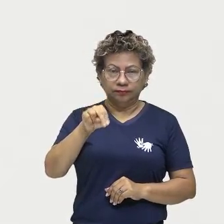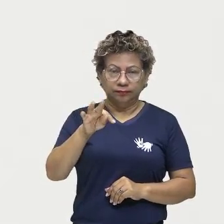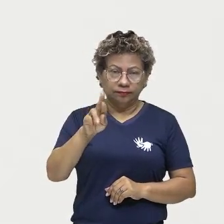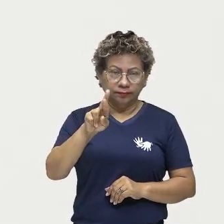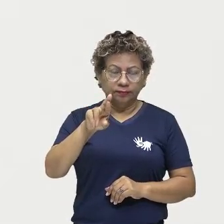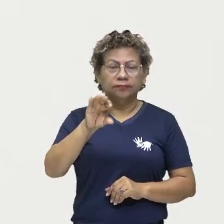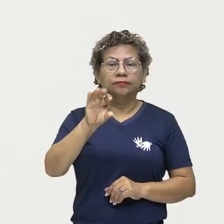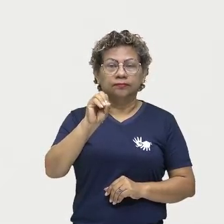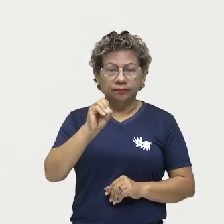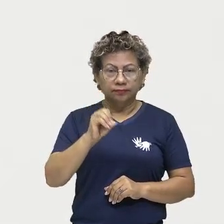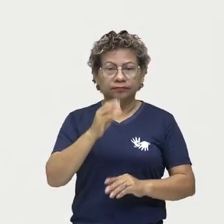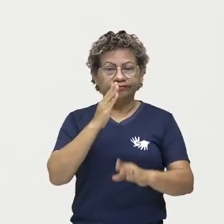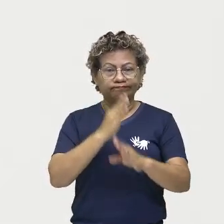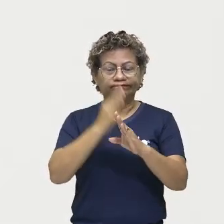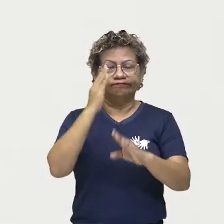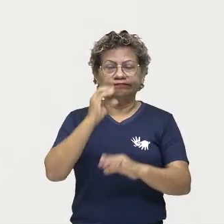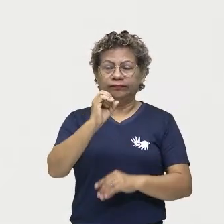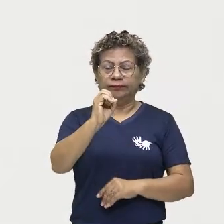determinado